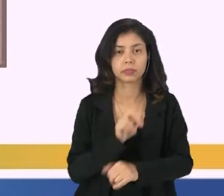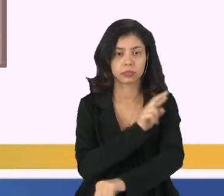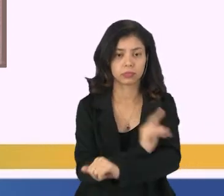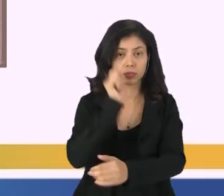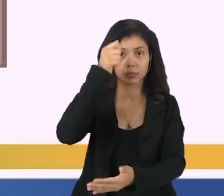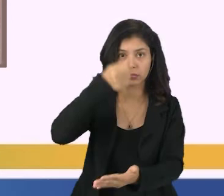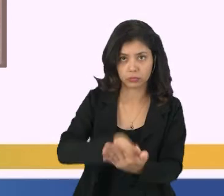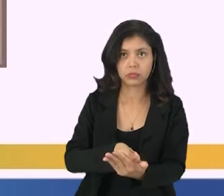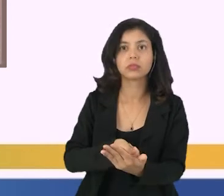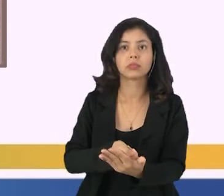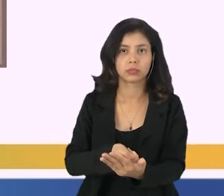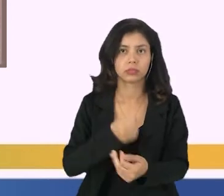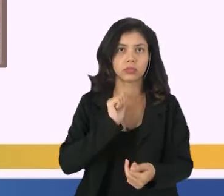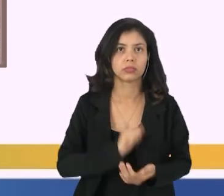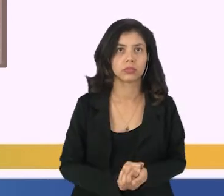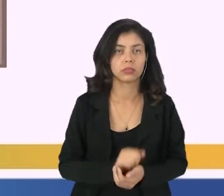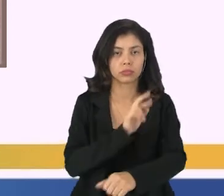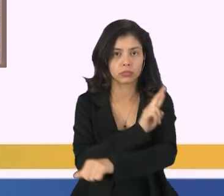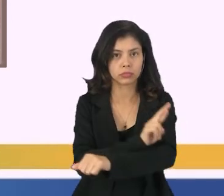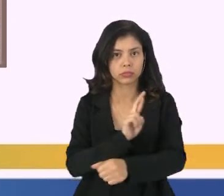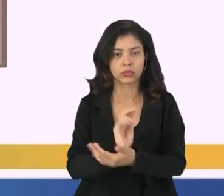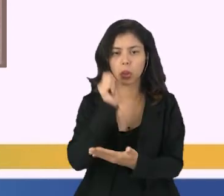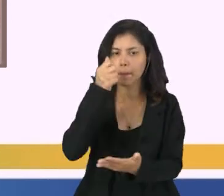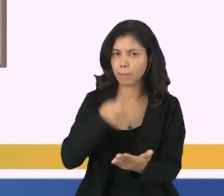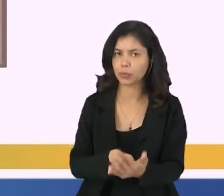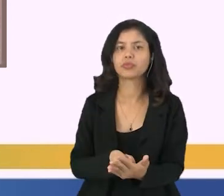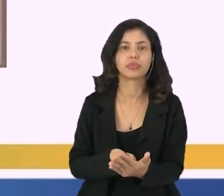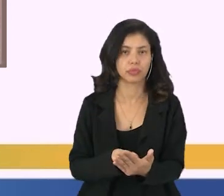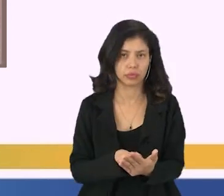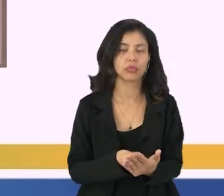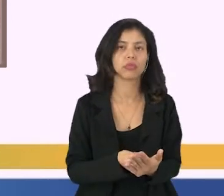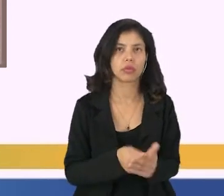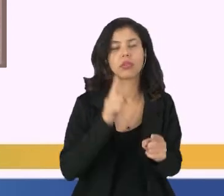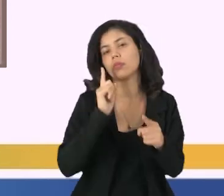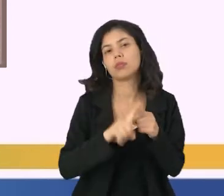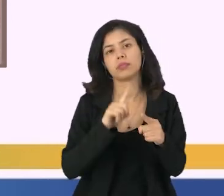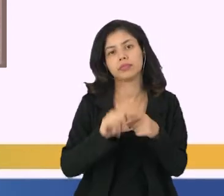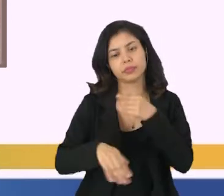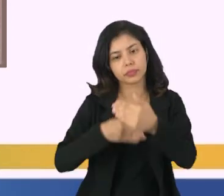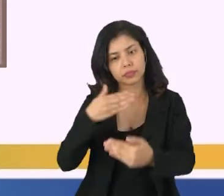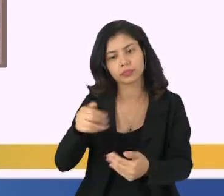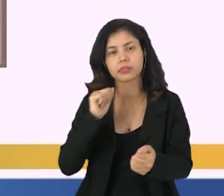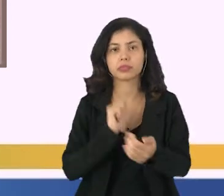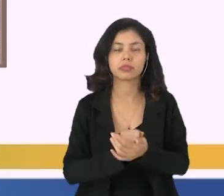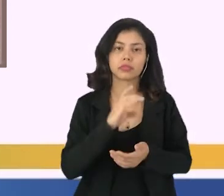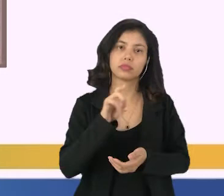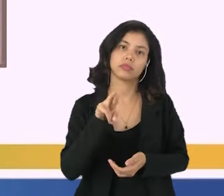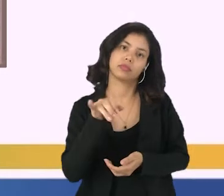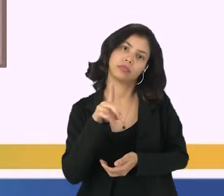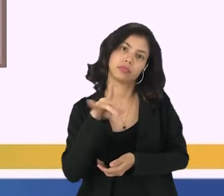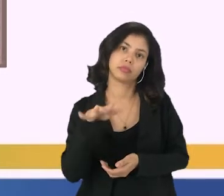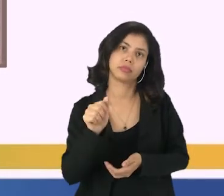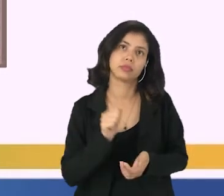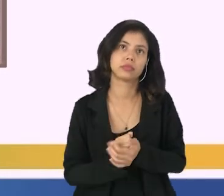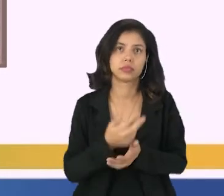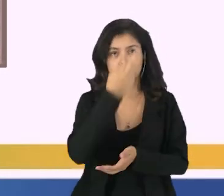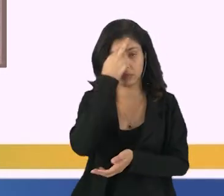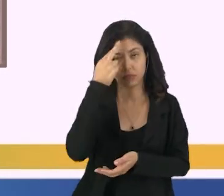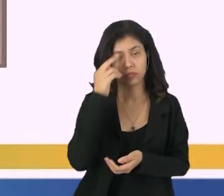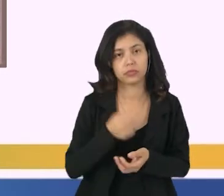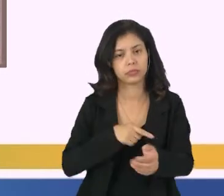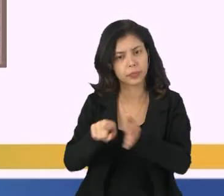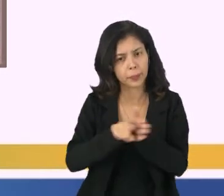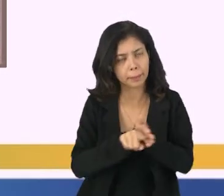religião imposta, né, foi uma religião que foi imposta aí por conta também do processo aí colonizador, né, tem alguns